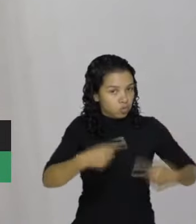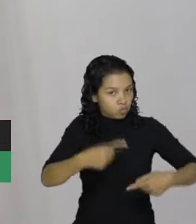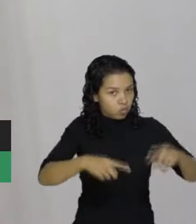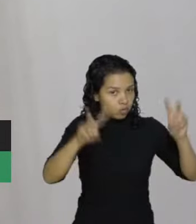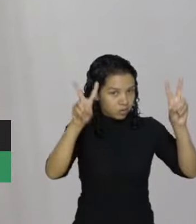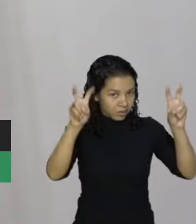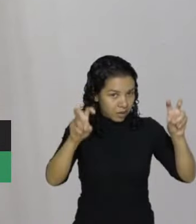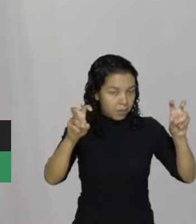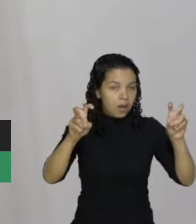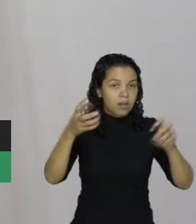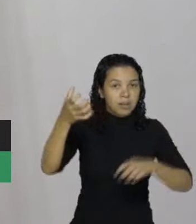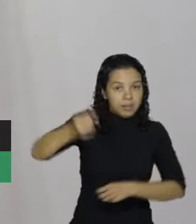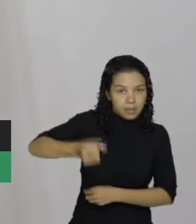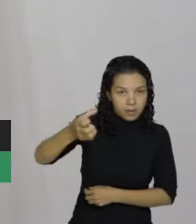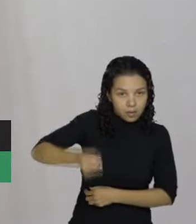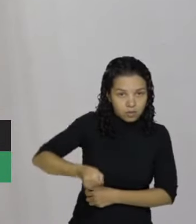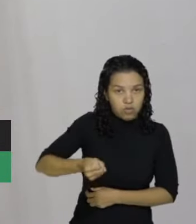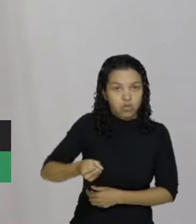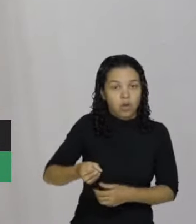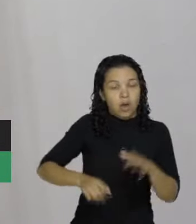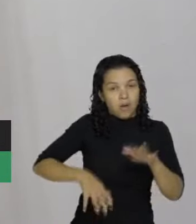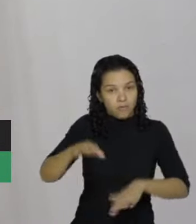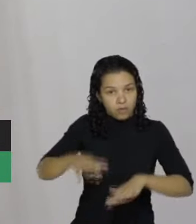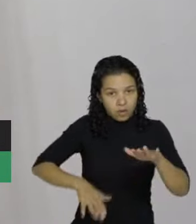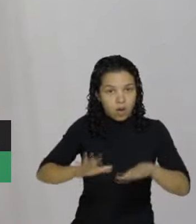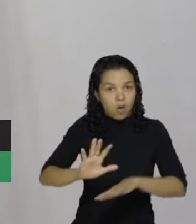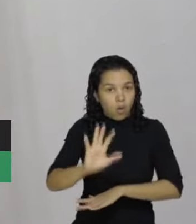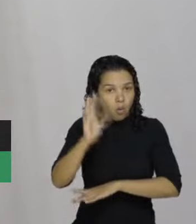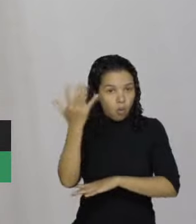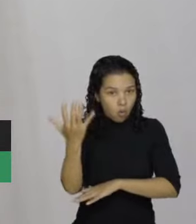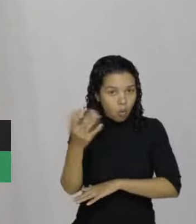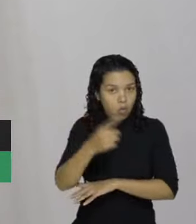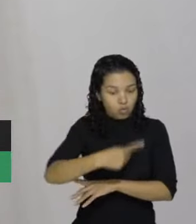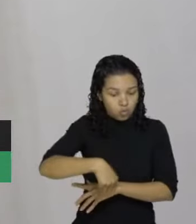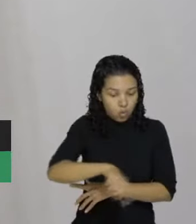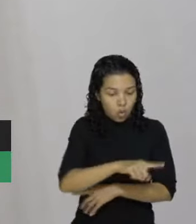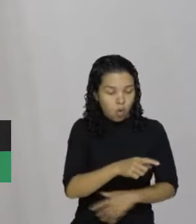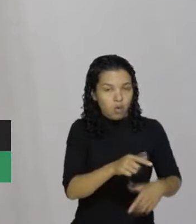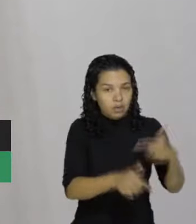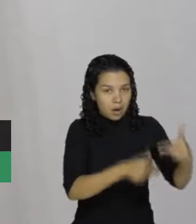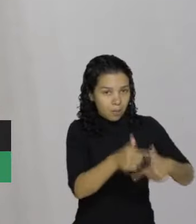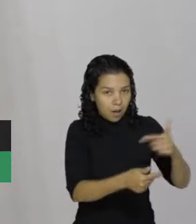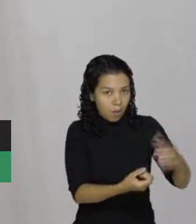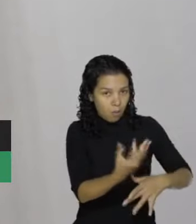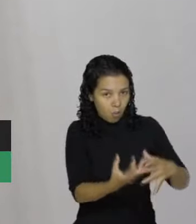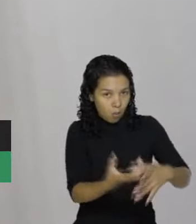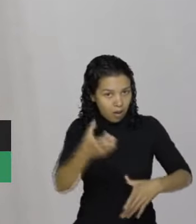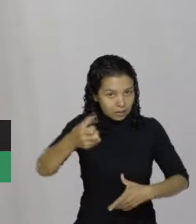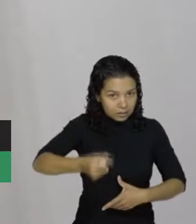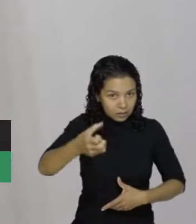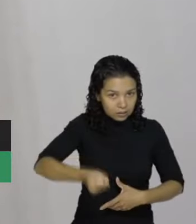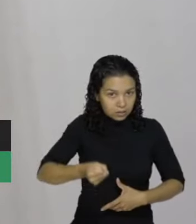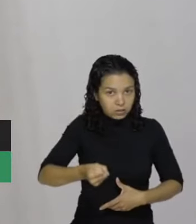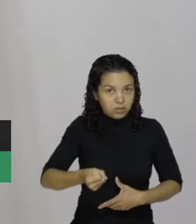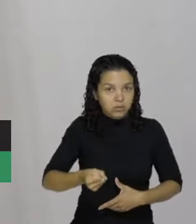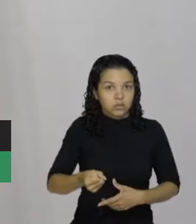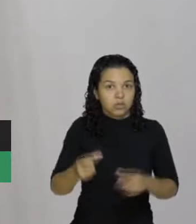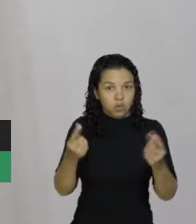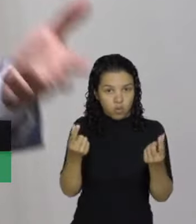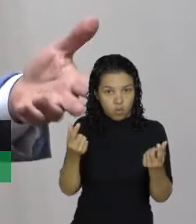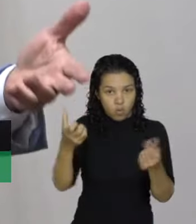ao leite, que muitas vezes, quando o nosso produtor começava a respirar que o preço do leite